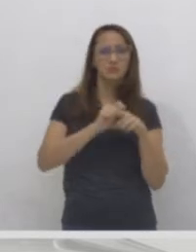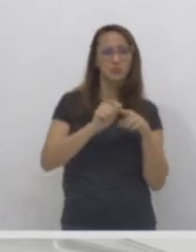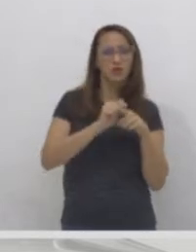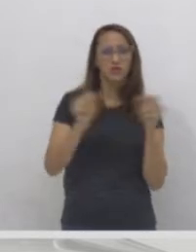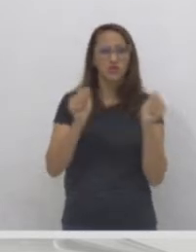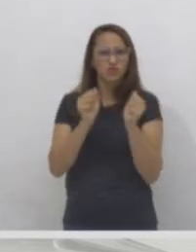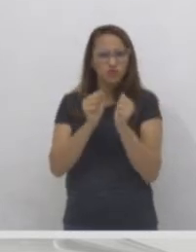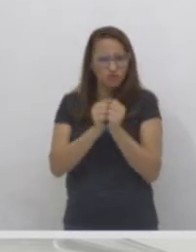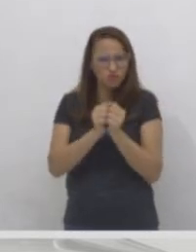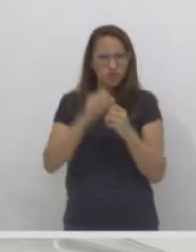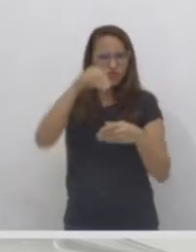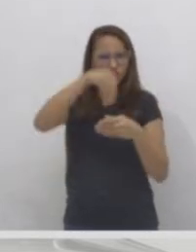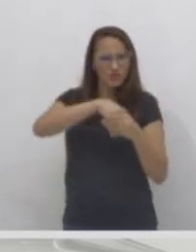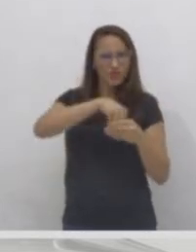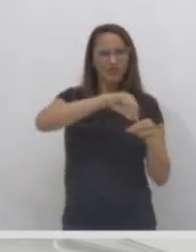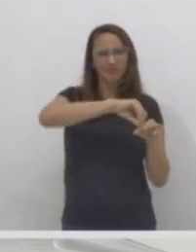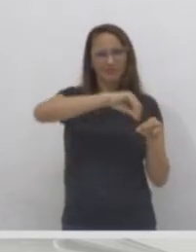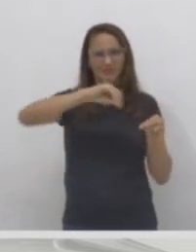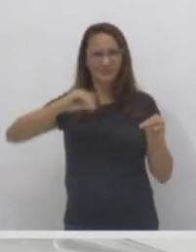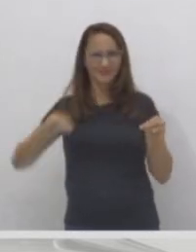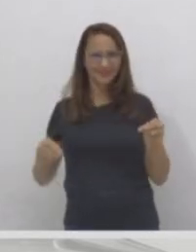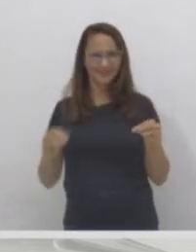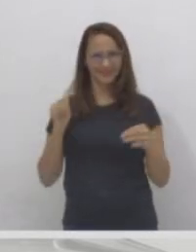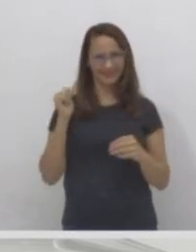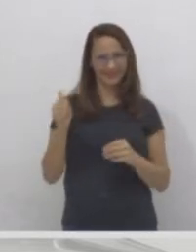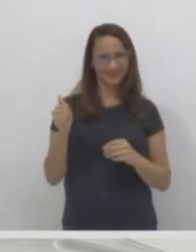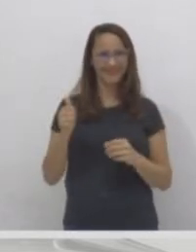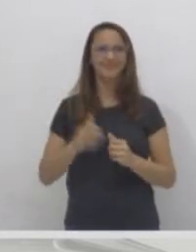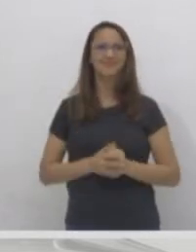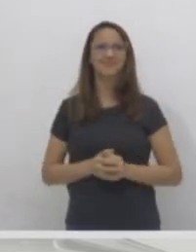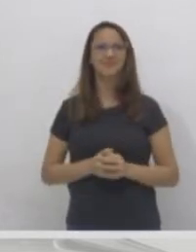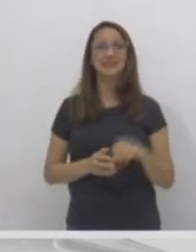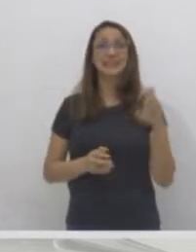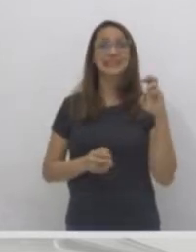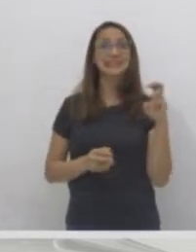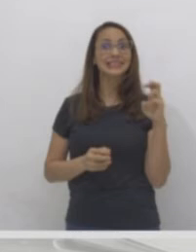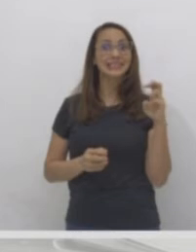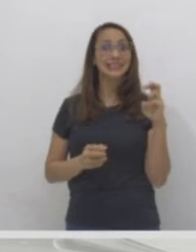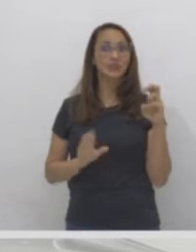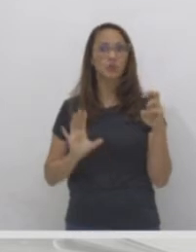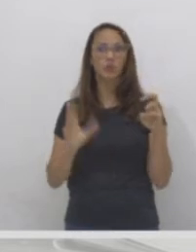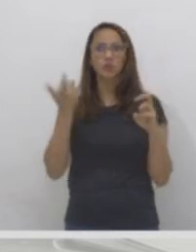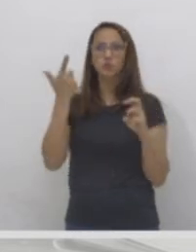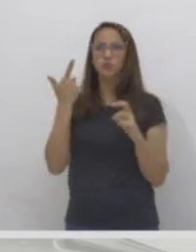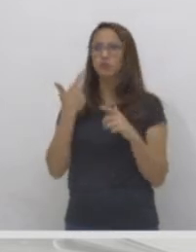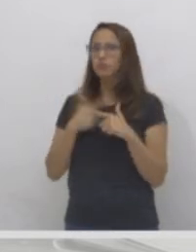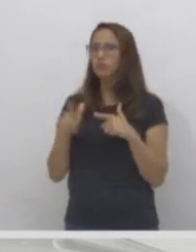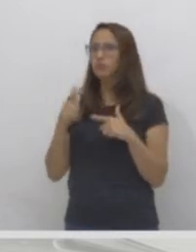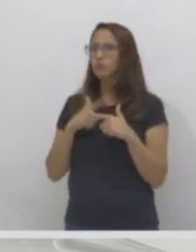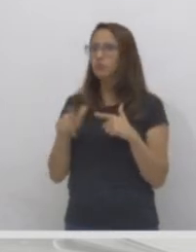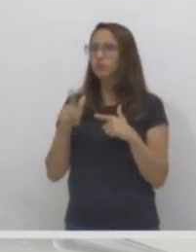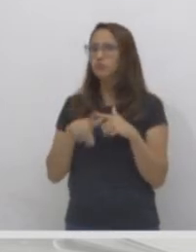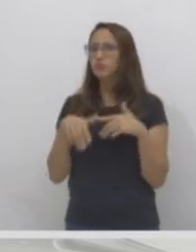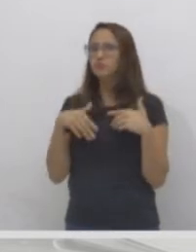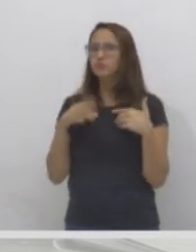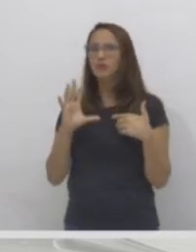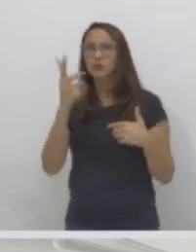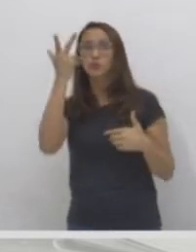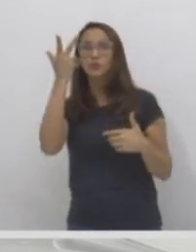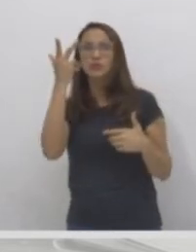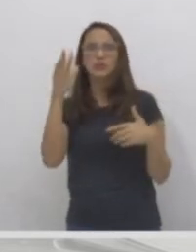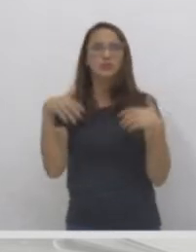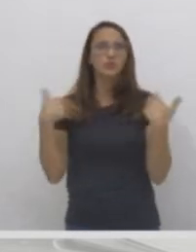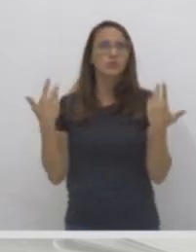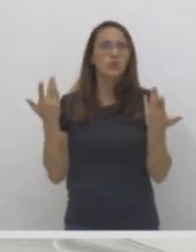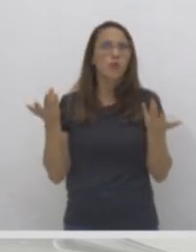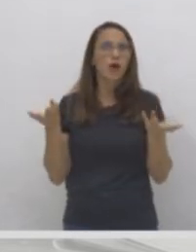lá dentro do teu estojo. Tá ok? Surgiu um problema. O que aconteceu? Qual problema eu